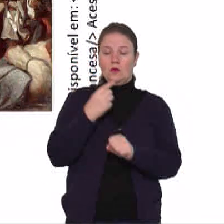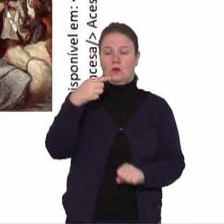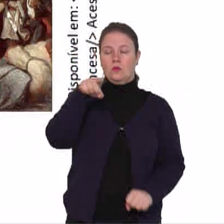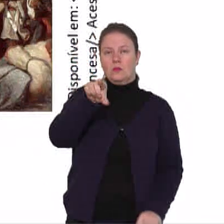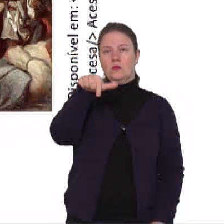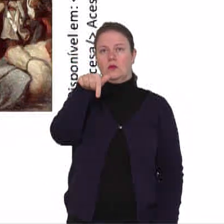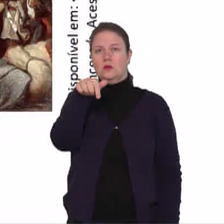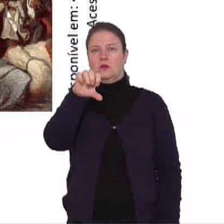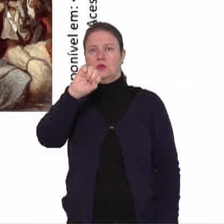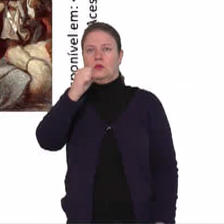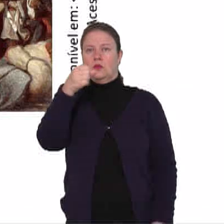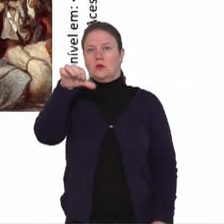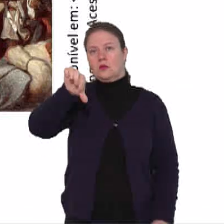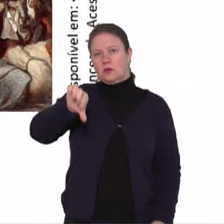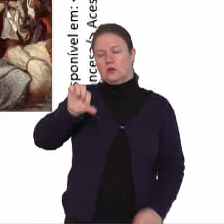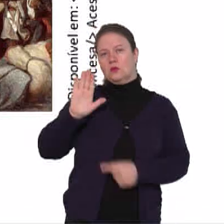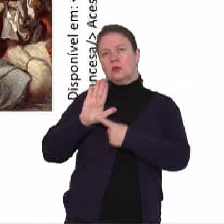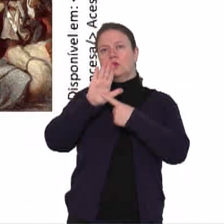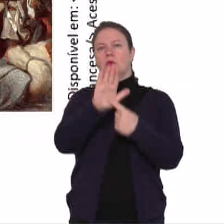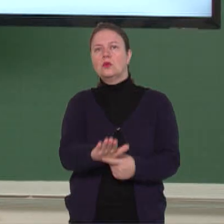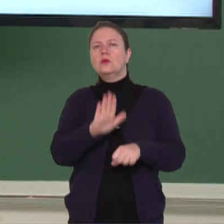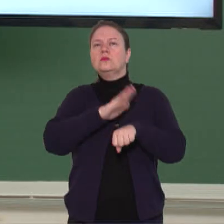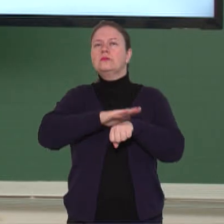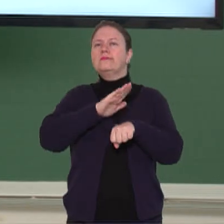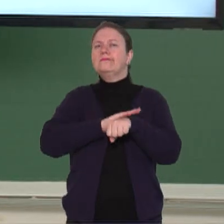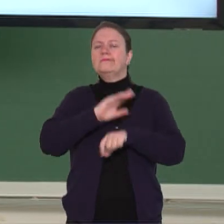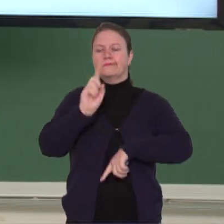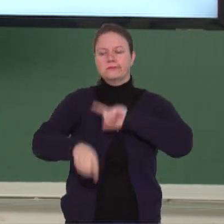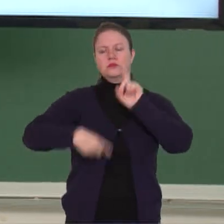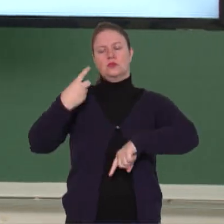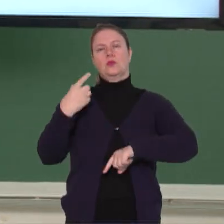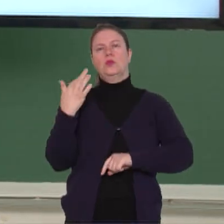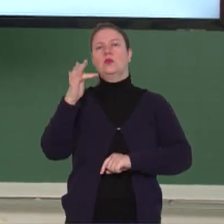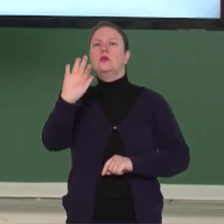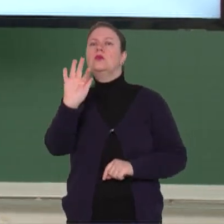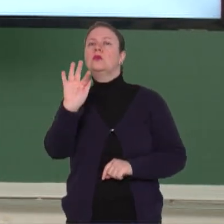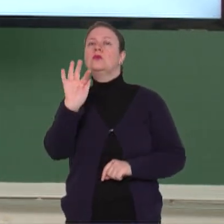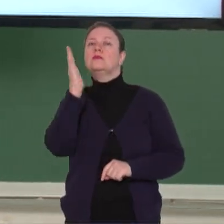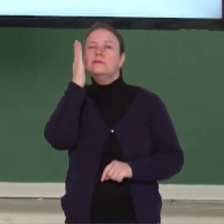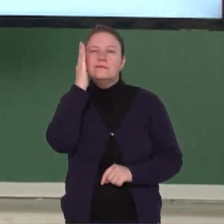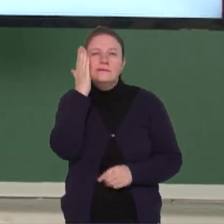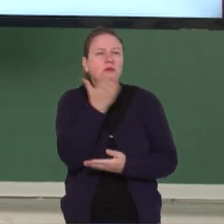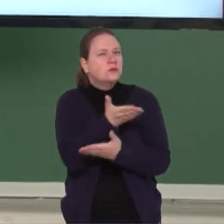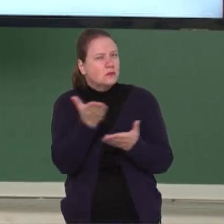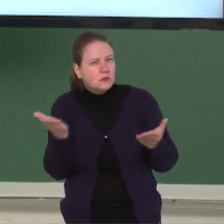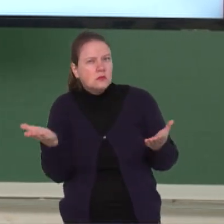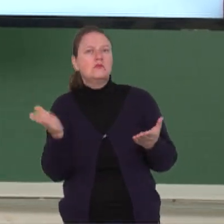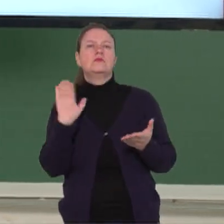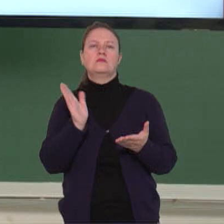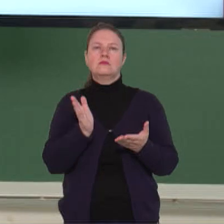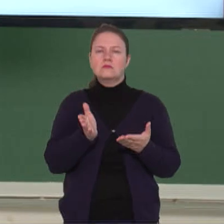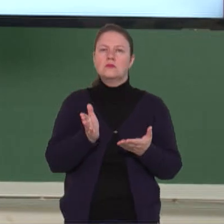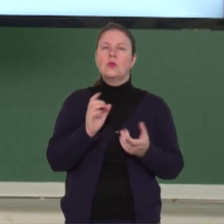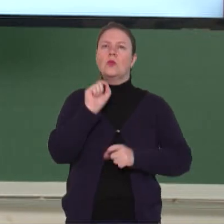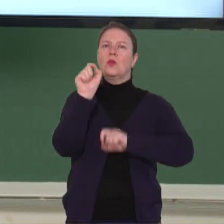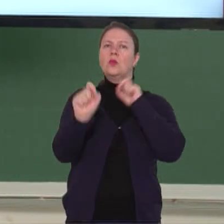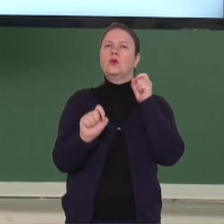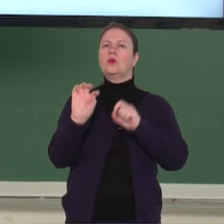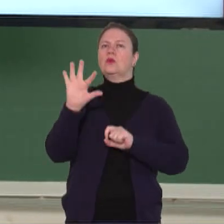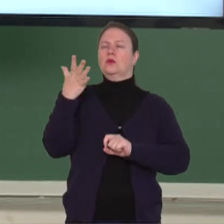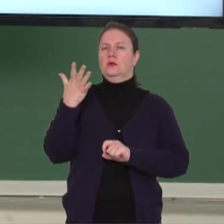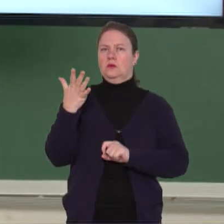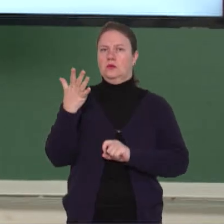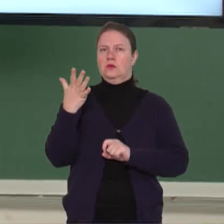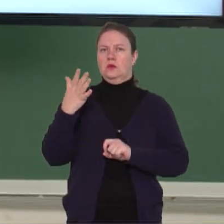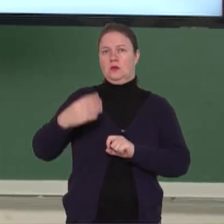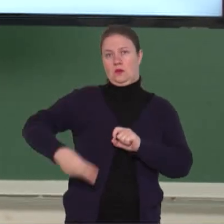1789, então representação de um dos momentos da Revolução Francesa. Como vocês sabem, a Revolução Francesa ela é realizada